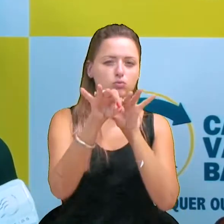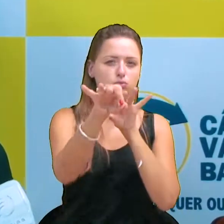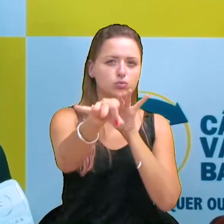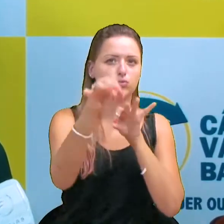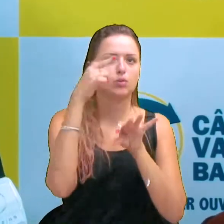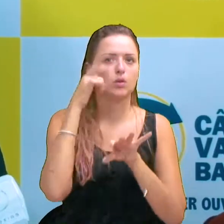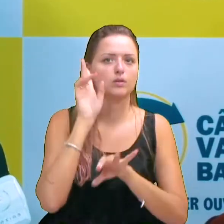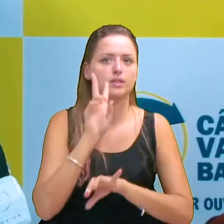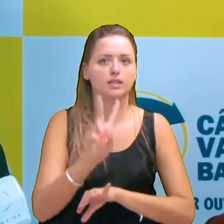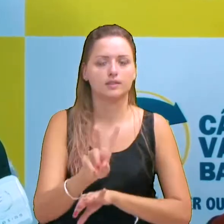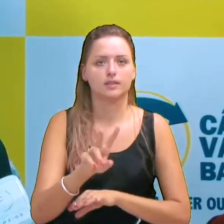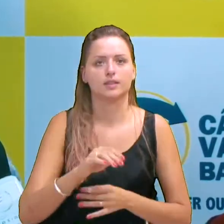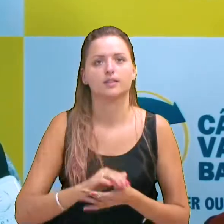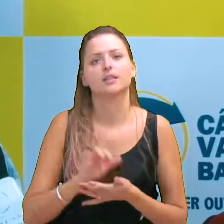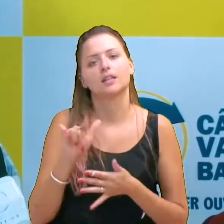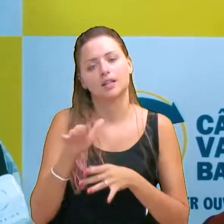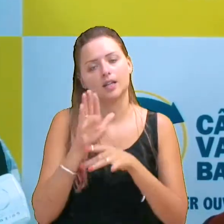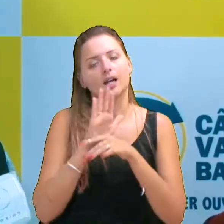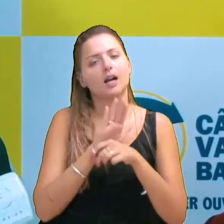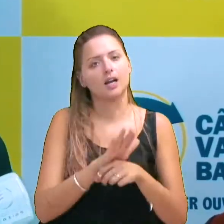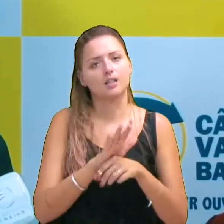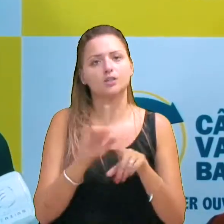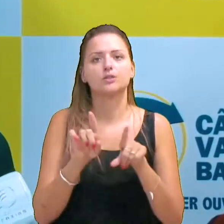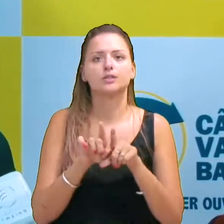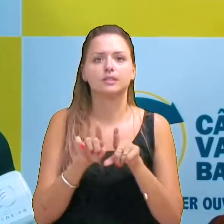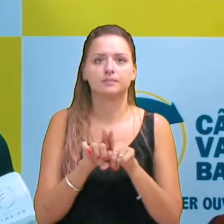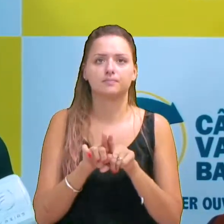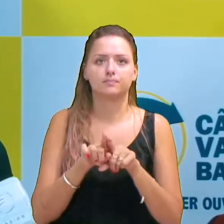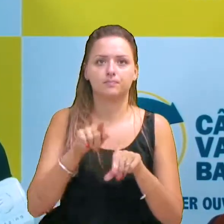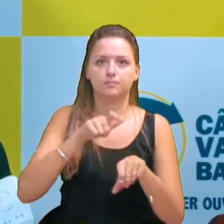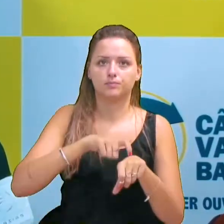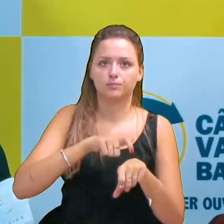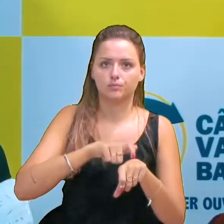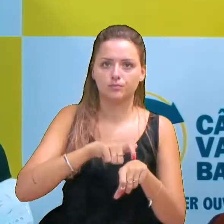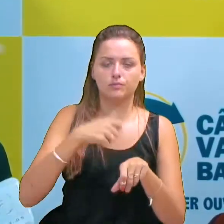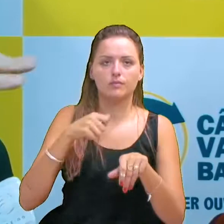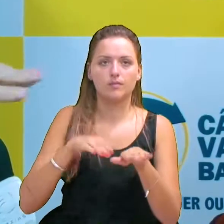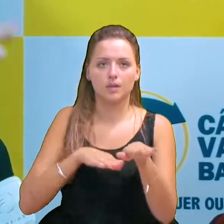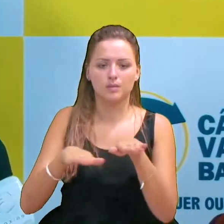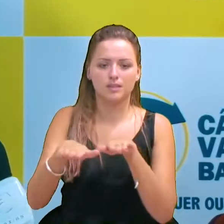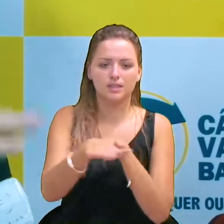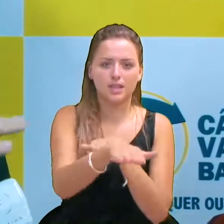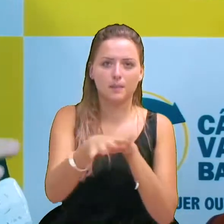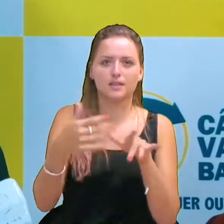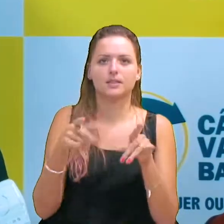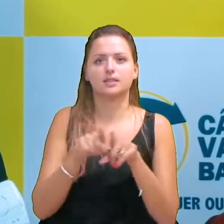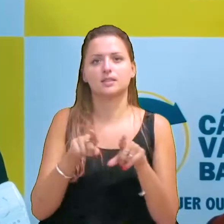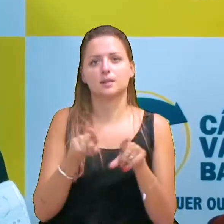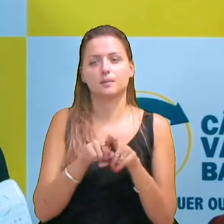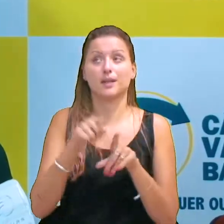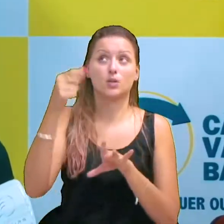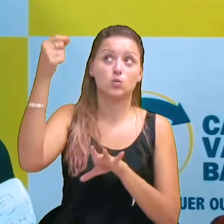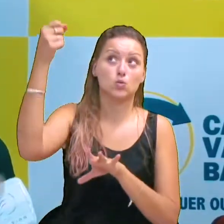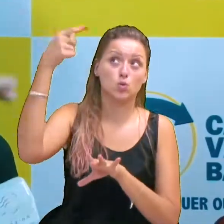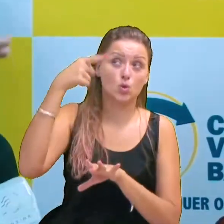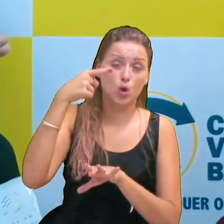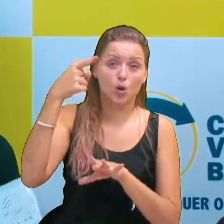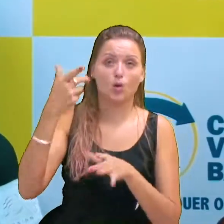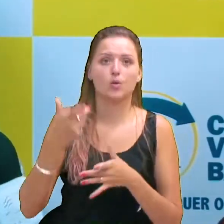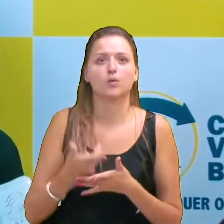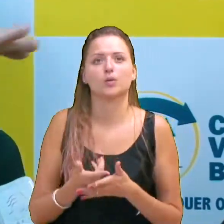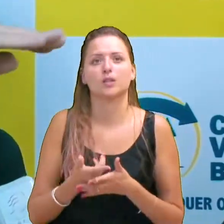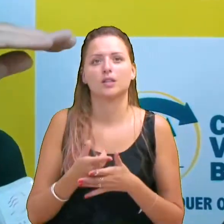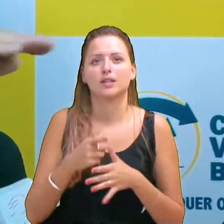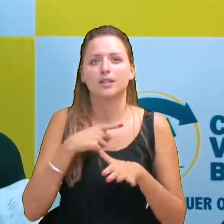desse automóvel. Então isso ajuda muito naqueles momentos em que tem um sol muito forte naquele asfalto e que fica